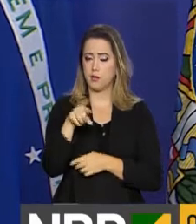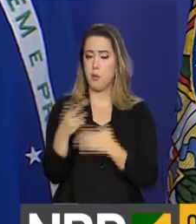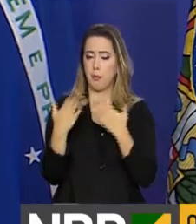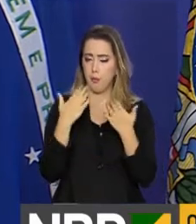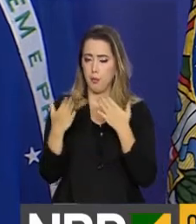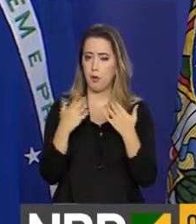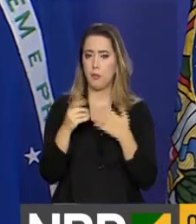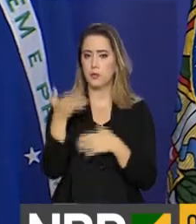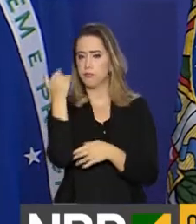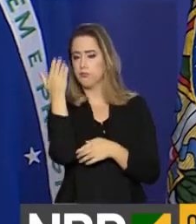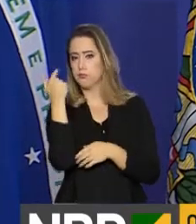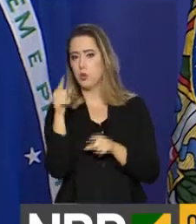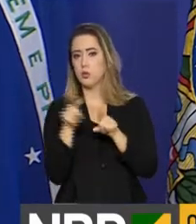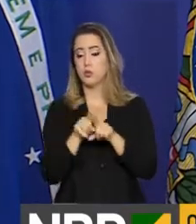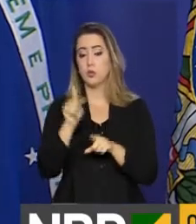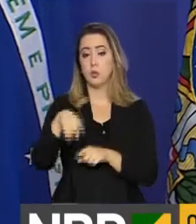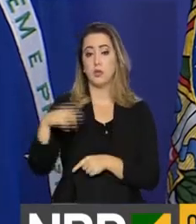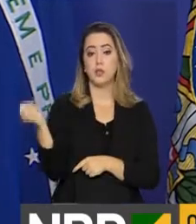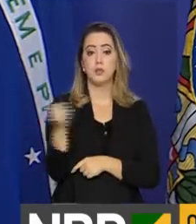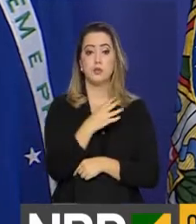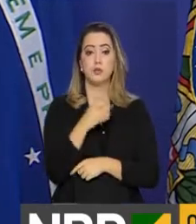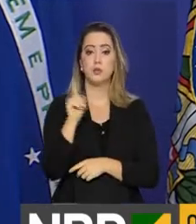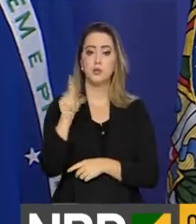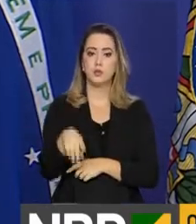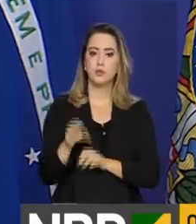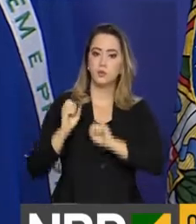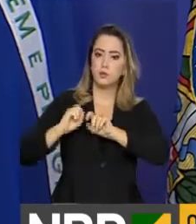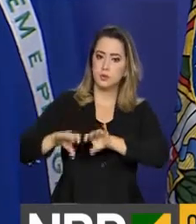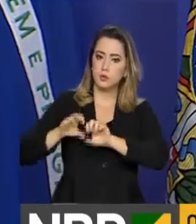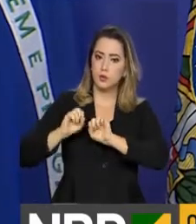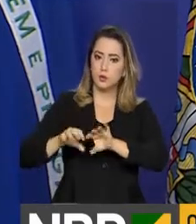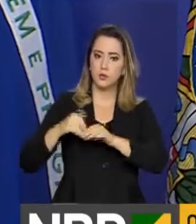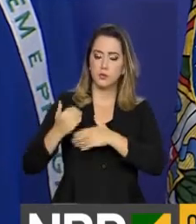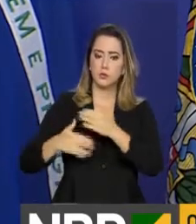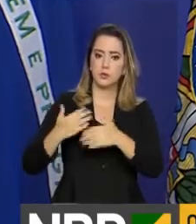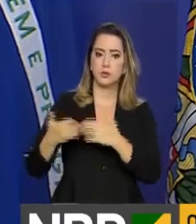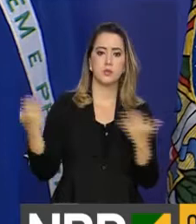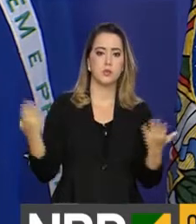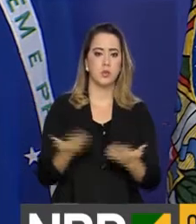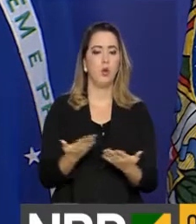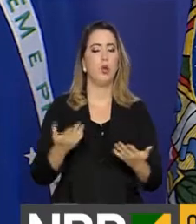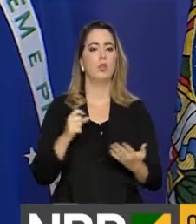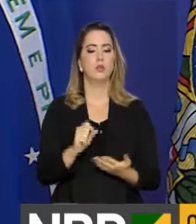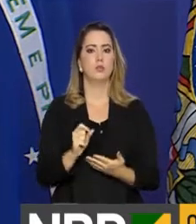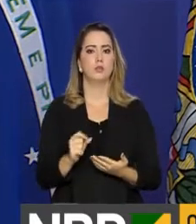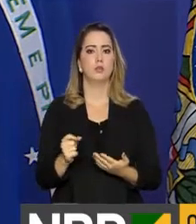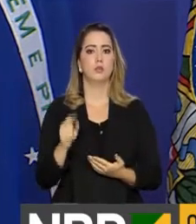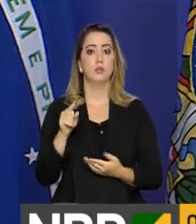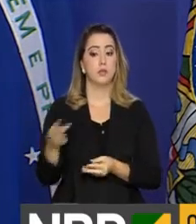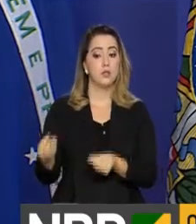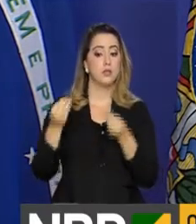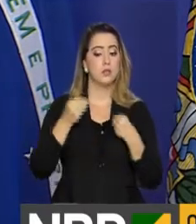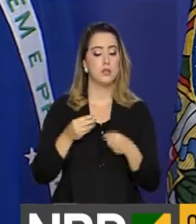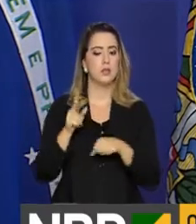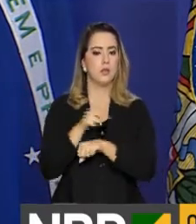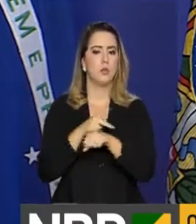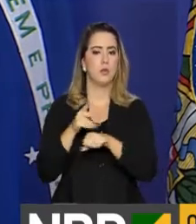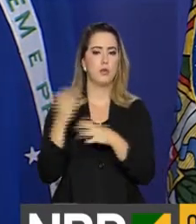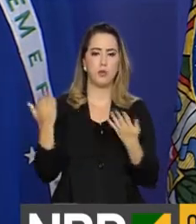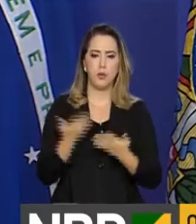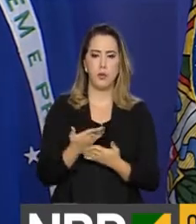mas é uma novidade ou seja é a educação do século 21 é trazer o país para o céu